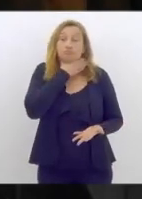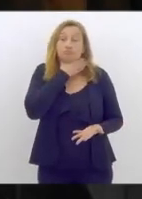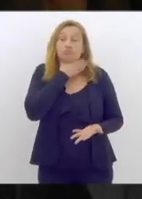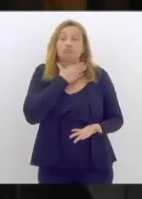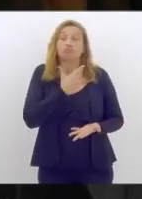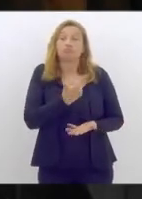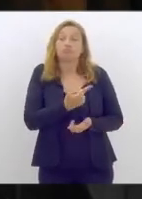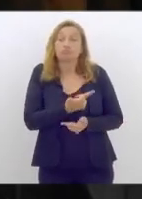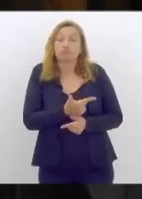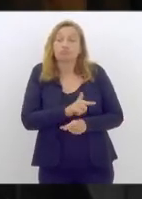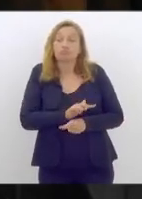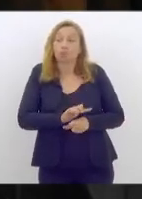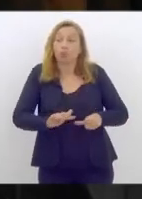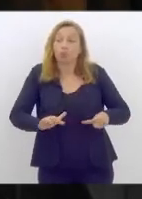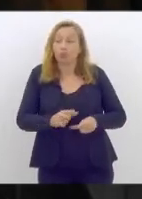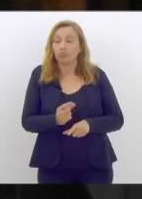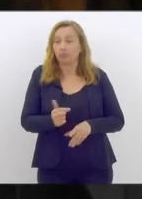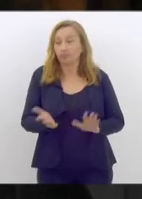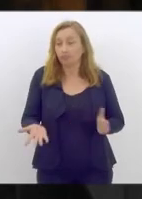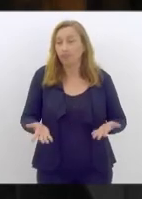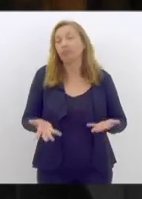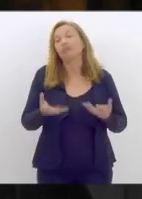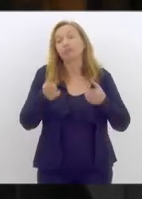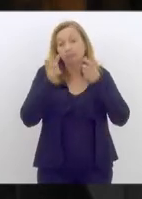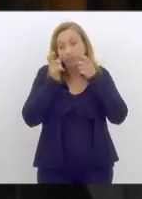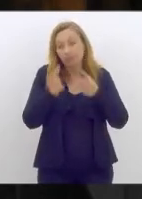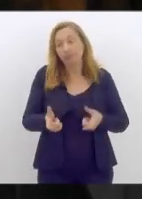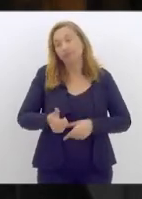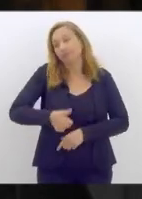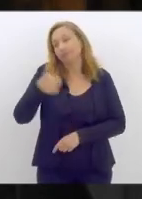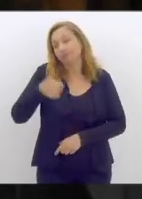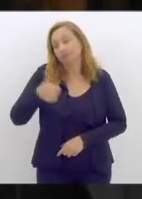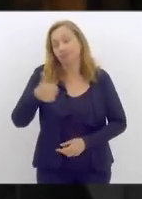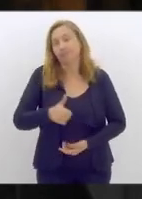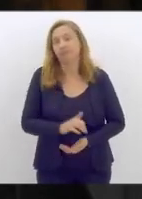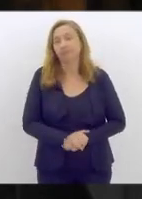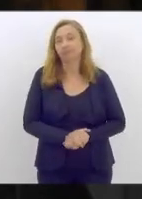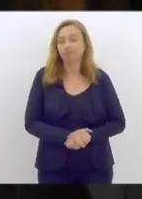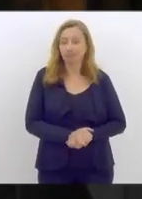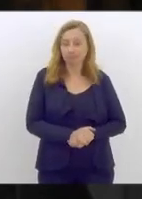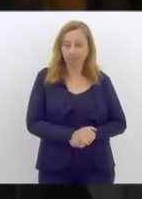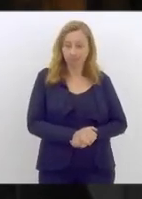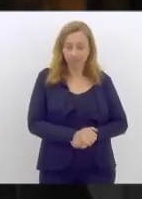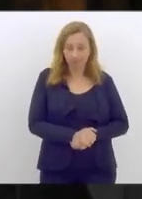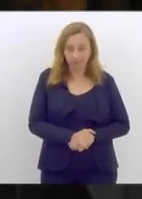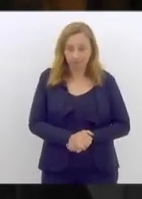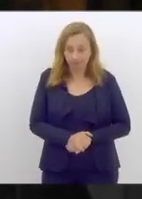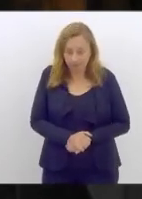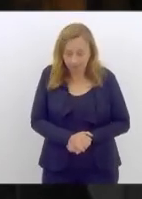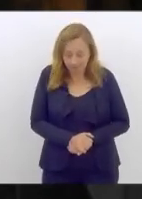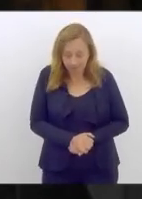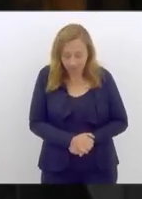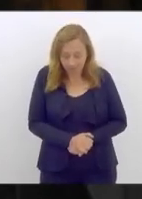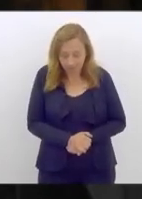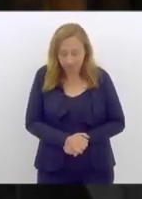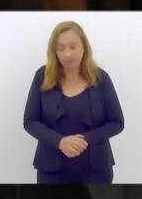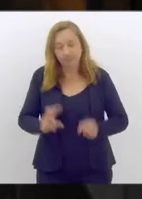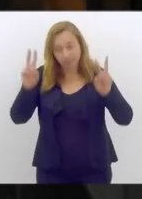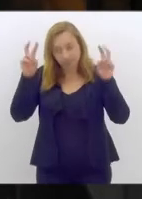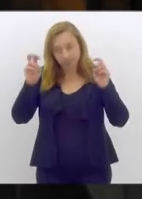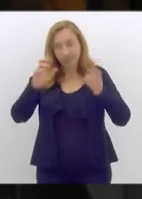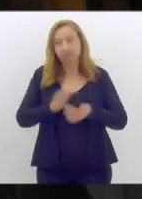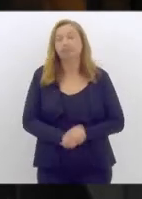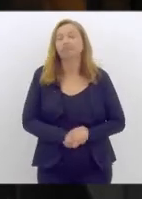Então queria chamar atenção primeiro para esta questão